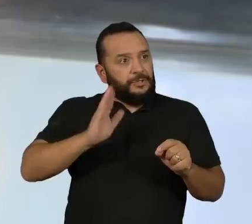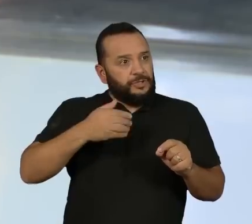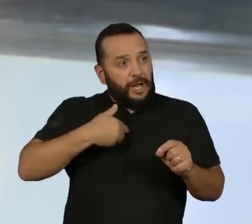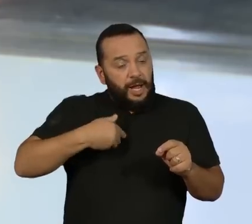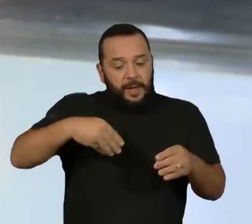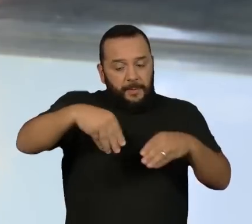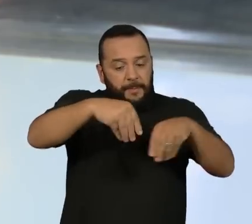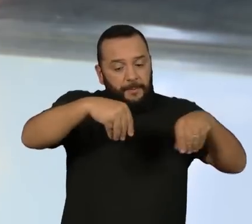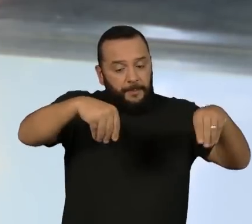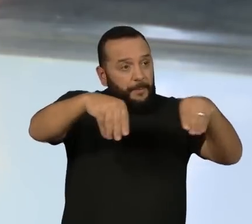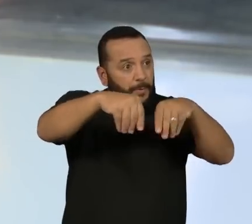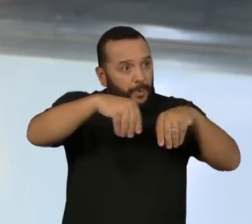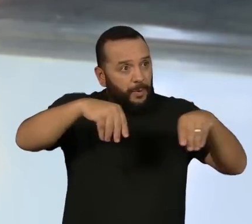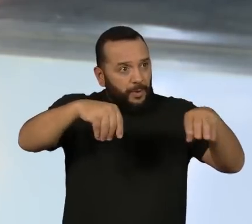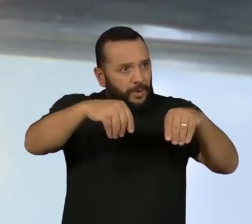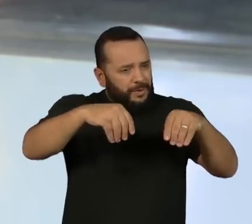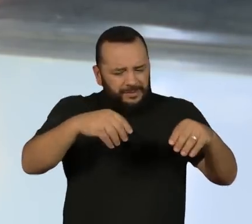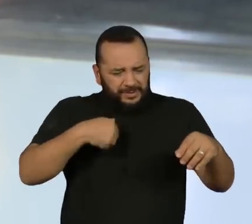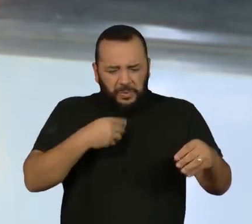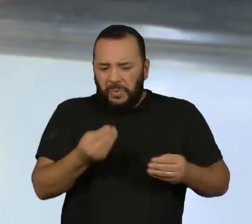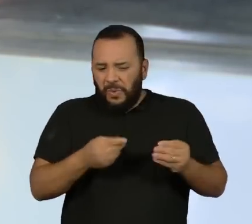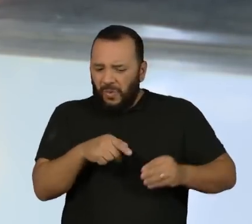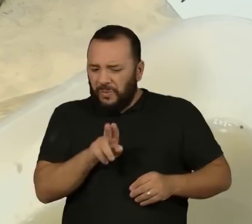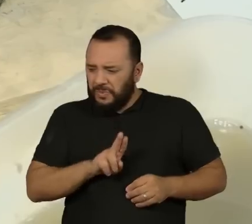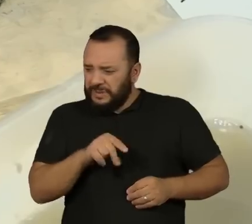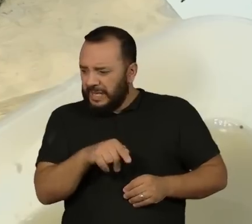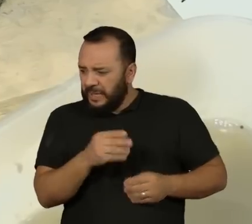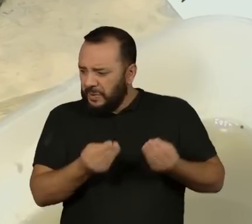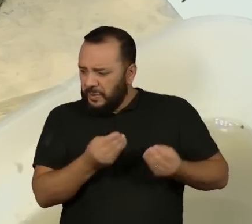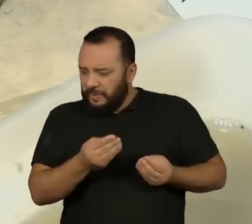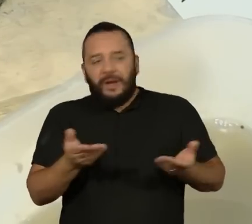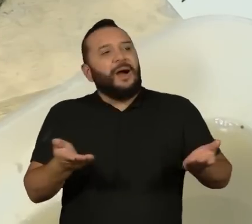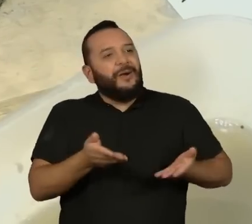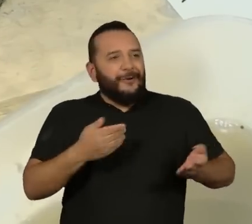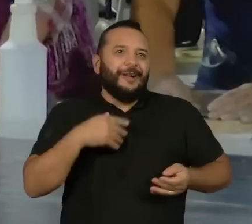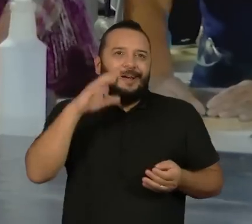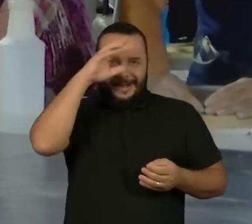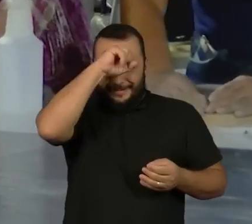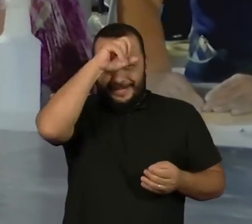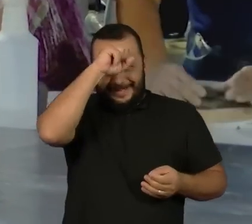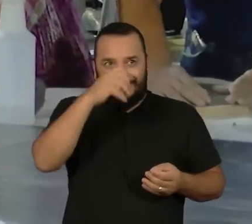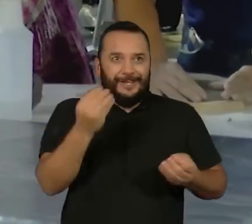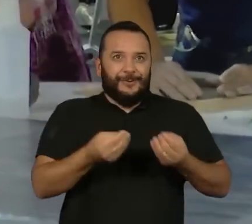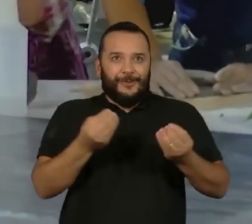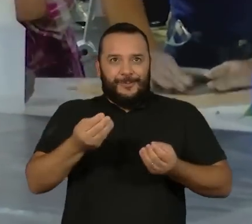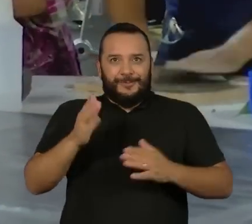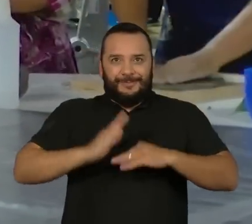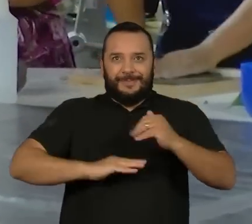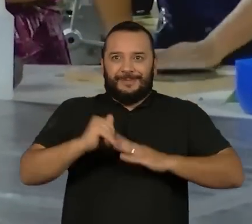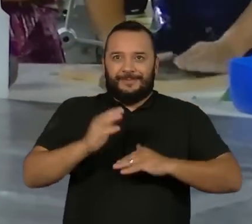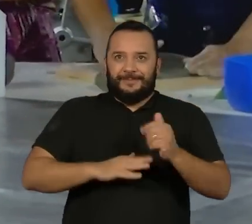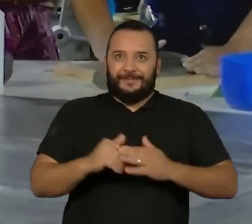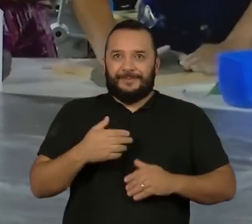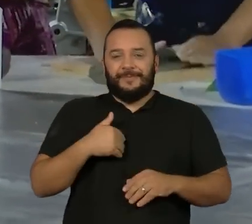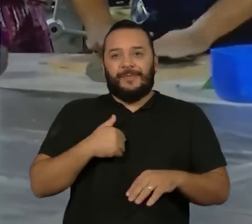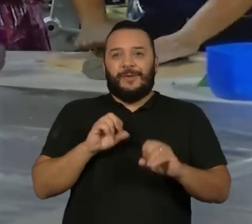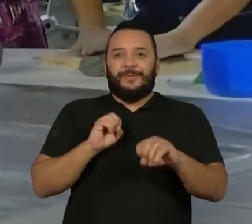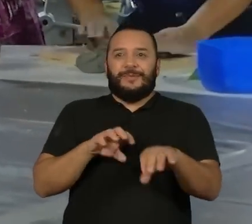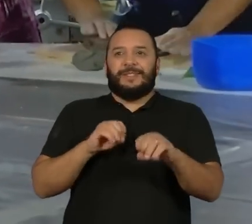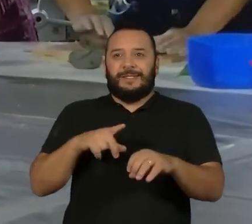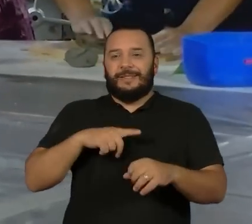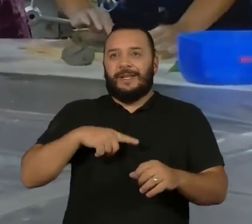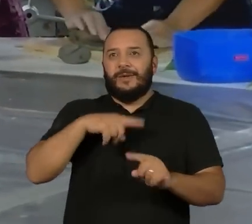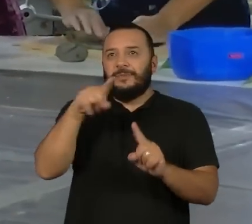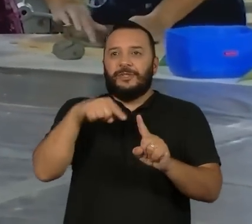quando nós recebemos, a gente não sabia como utilizar. E agora a gente vai saber. Essa oficina com os educadores tem o objetivo